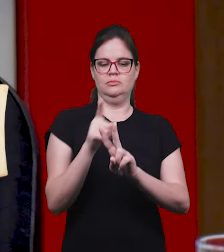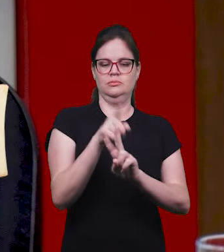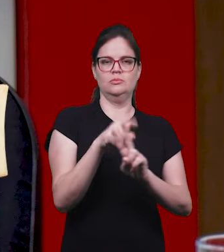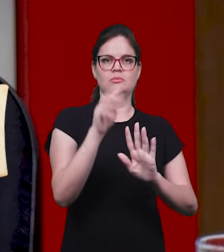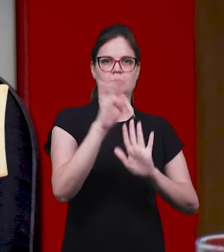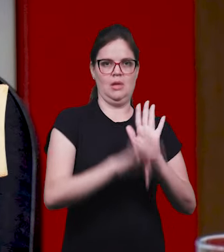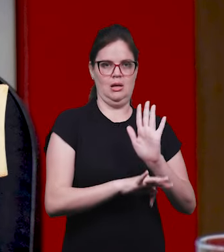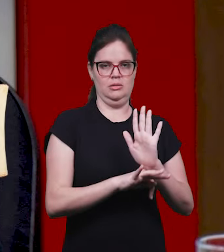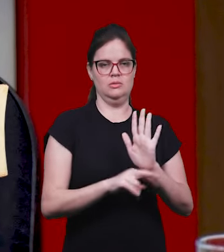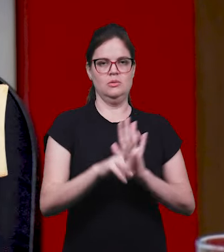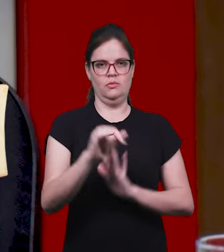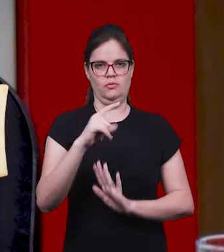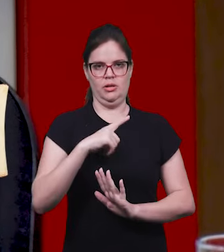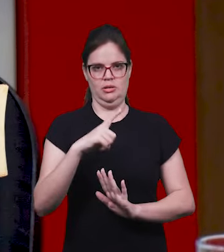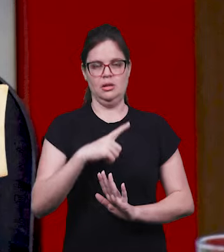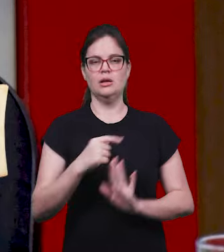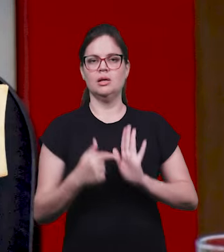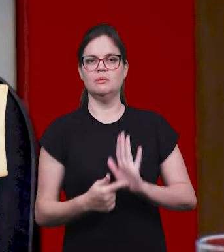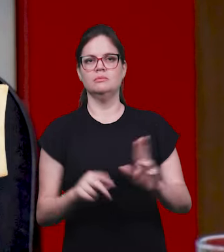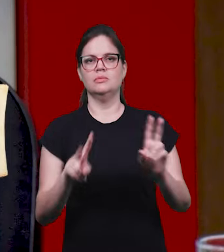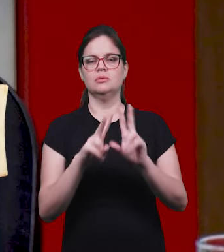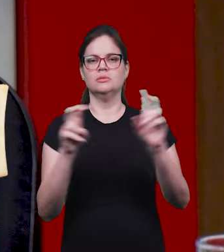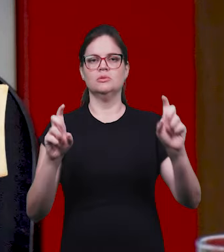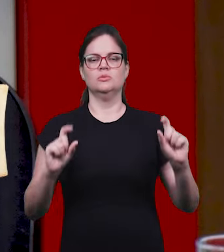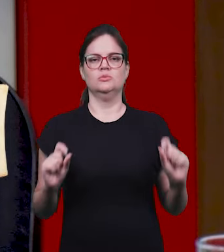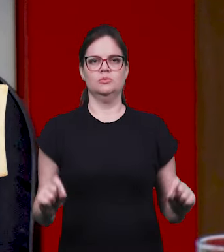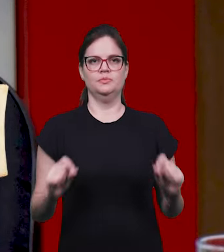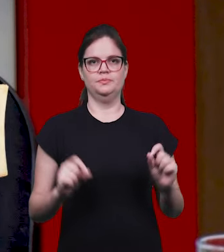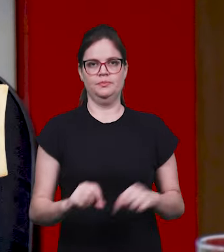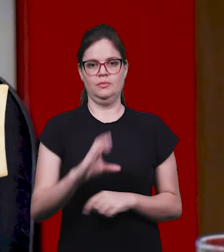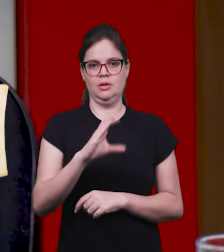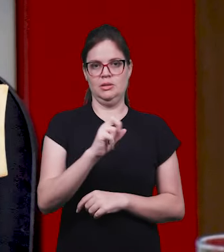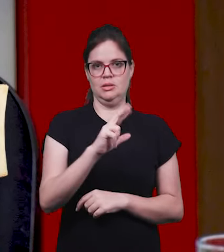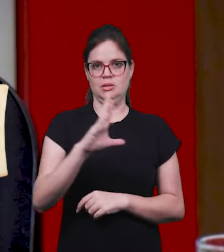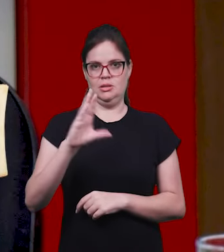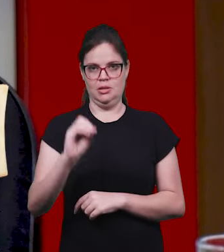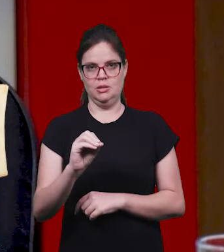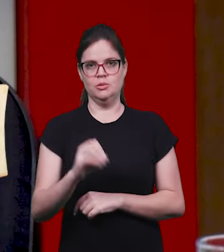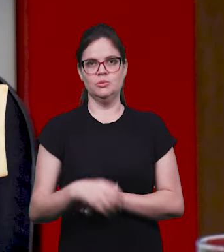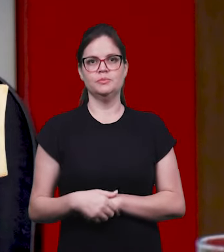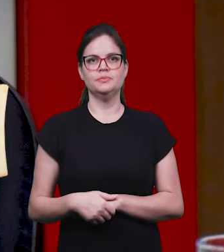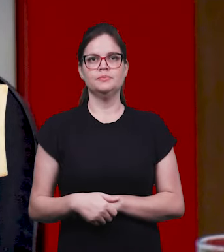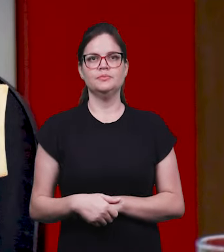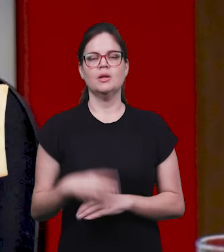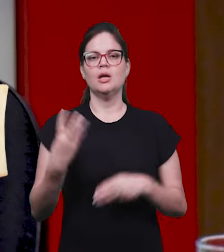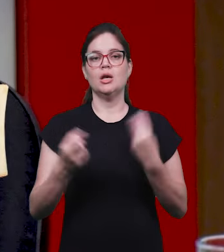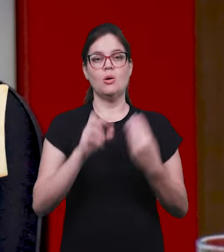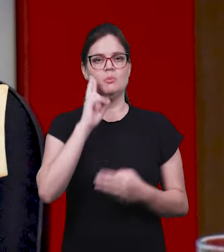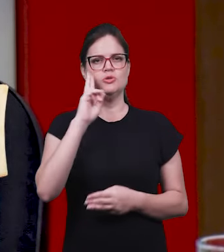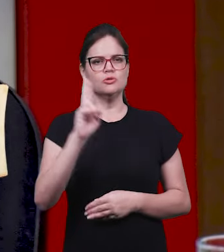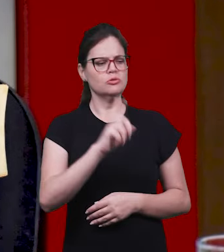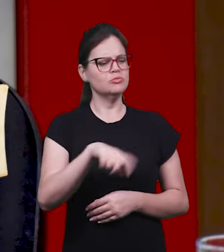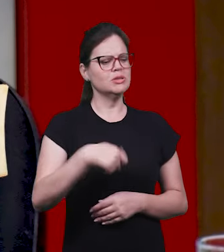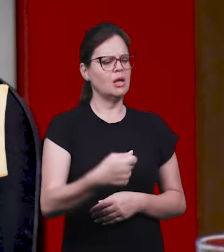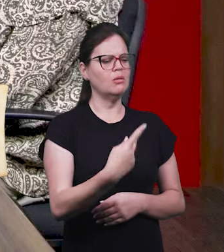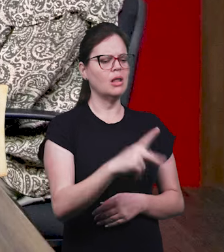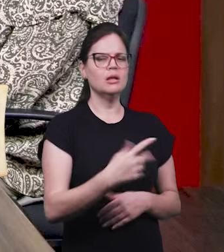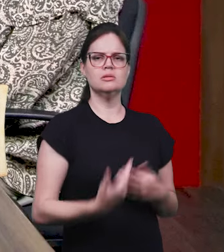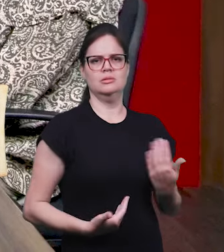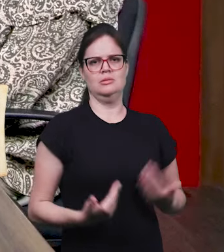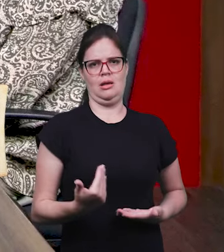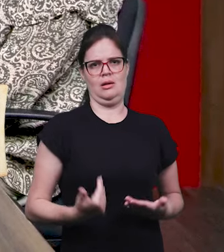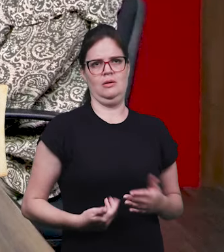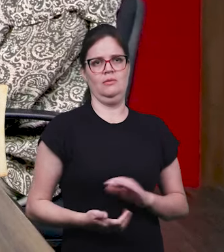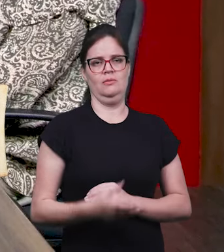Luiz Eugênio vai ler aqui agora, que fala a respeito de Ciro, e o Senhor chama Ciro de meu servo. Pastor Luiz